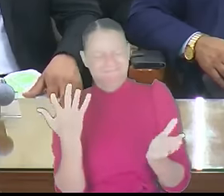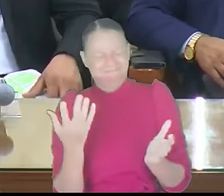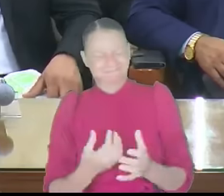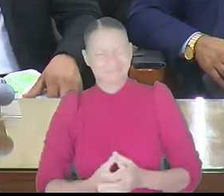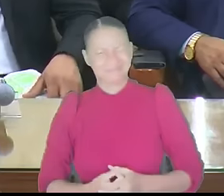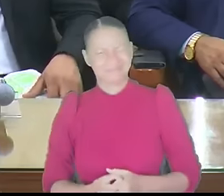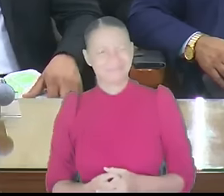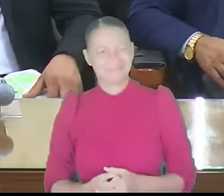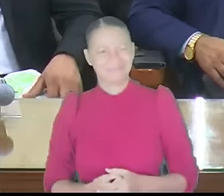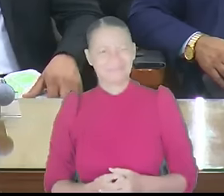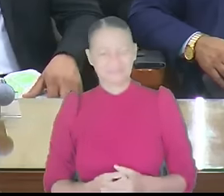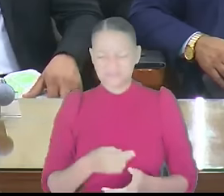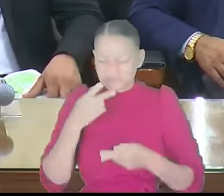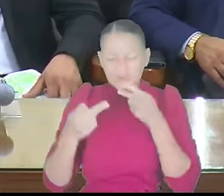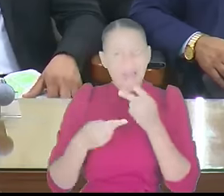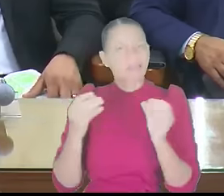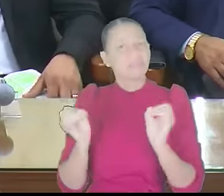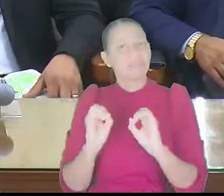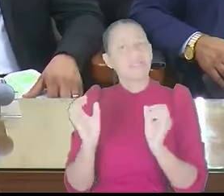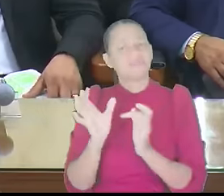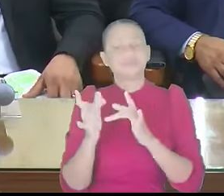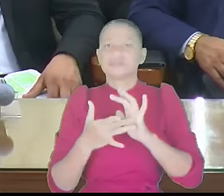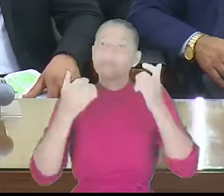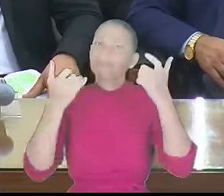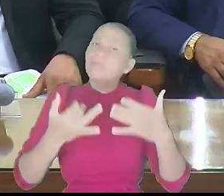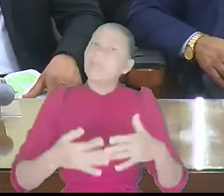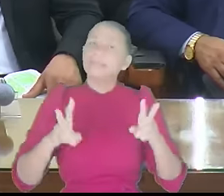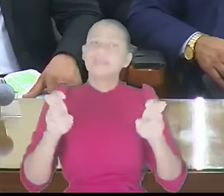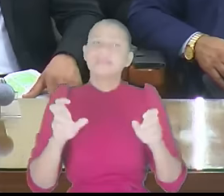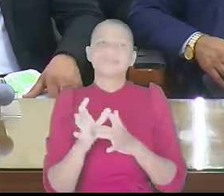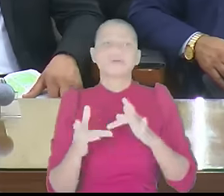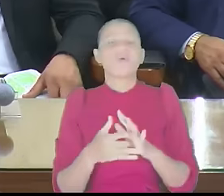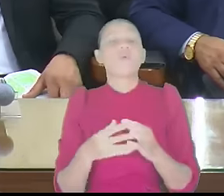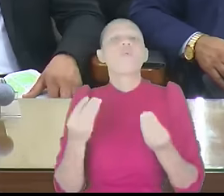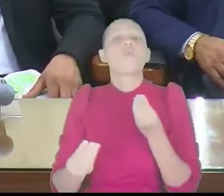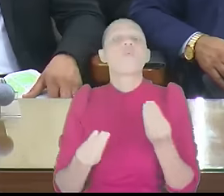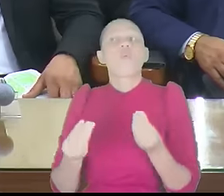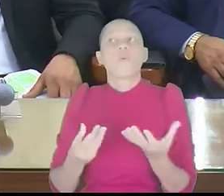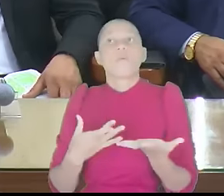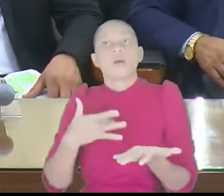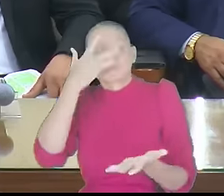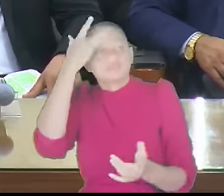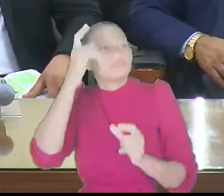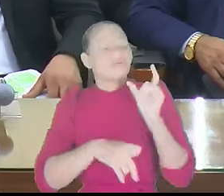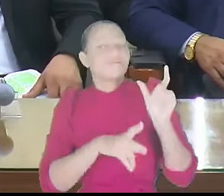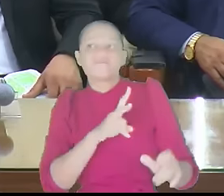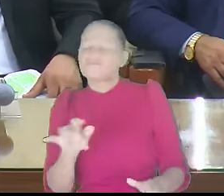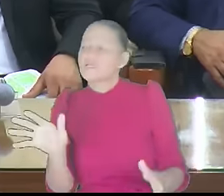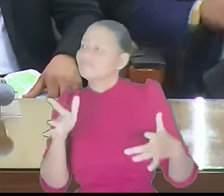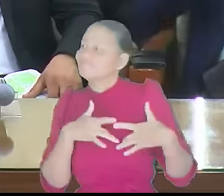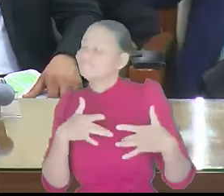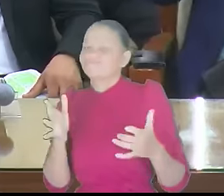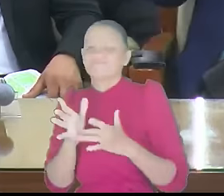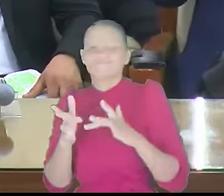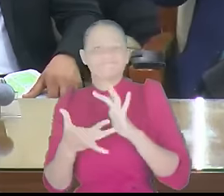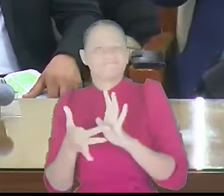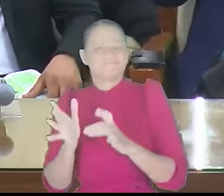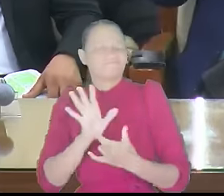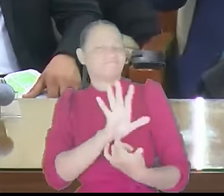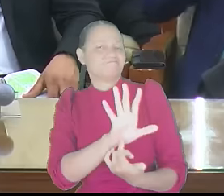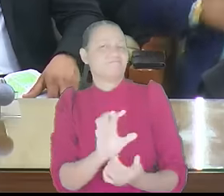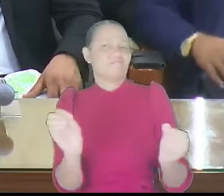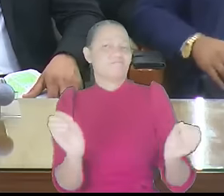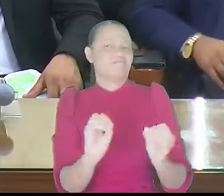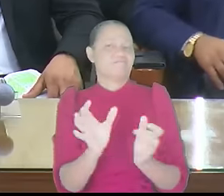Não fala de Jesus para as pessoas, não explica sobre Jesus. Como é que as pessoas vão se apaixonar por Jesus se você não está revelando Jesus às pessoas?